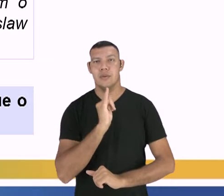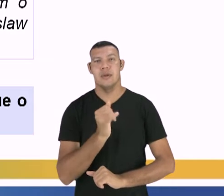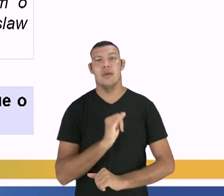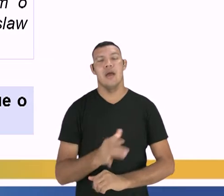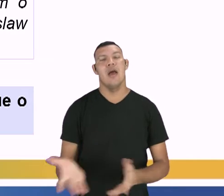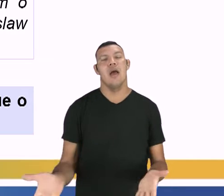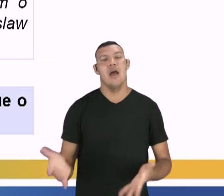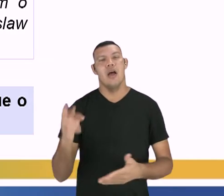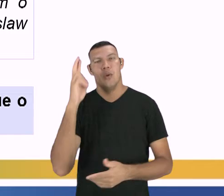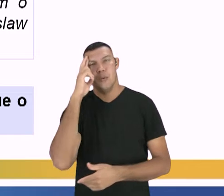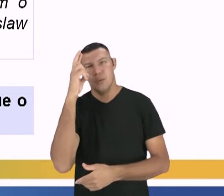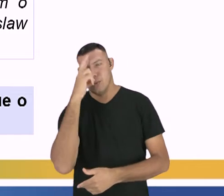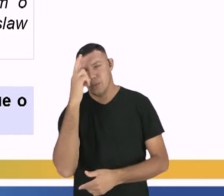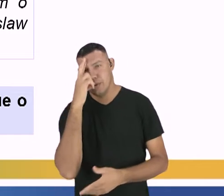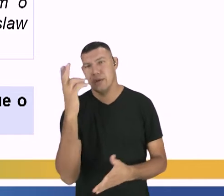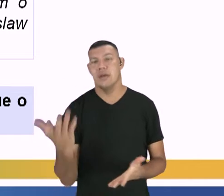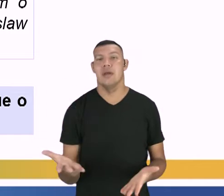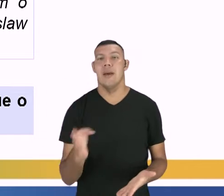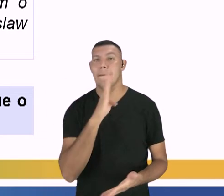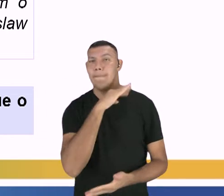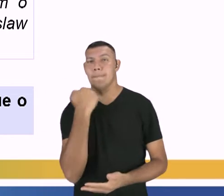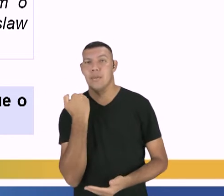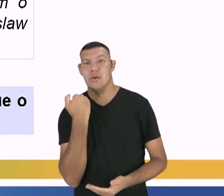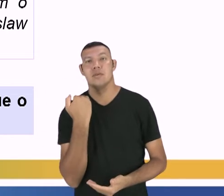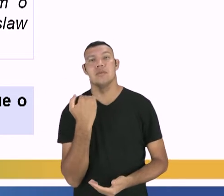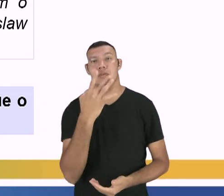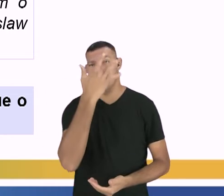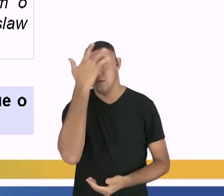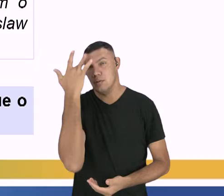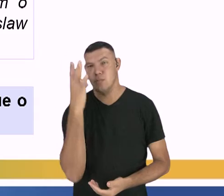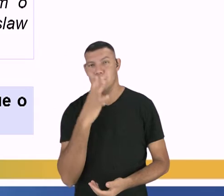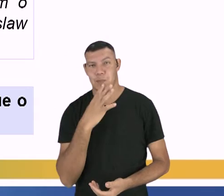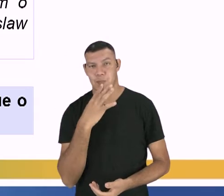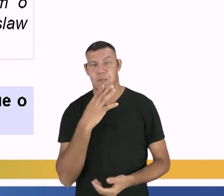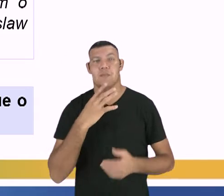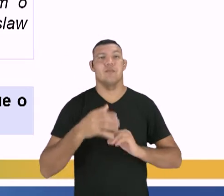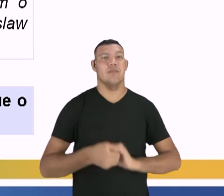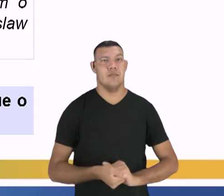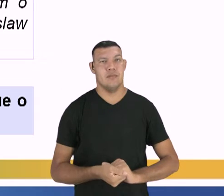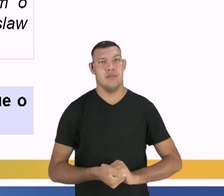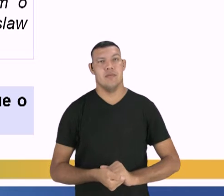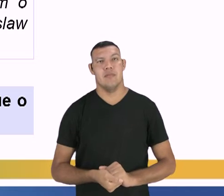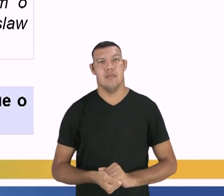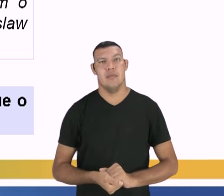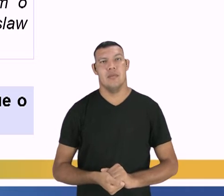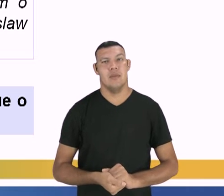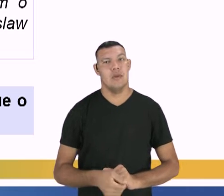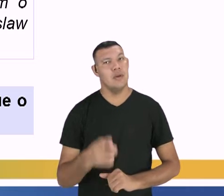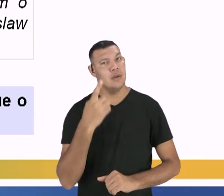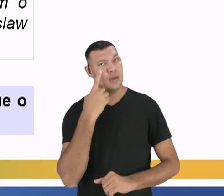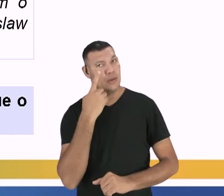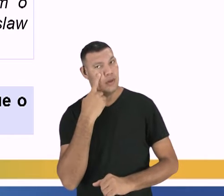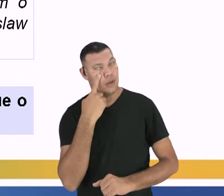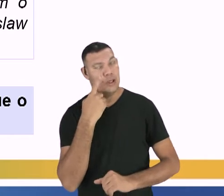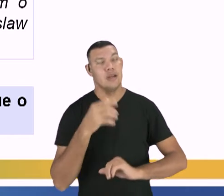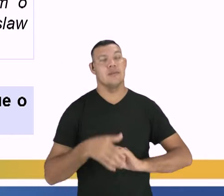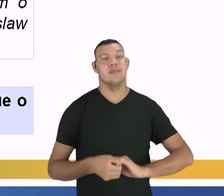história sobre o velório de um conhecido, tá? Então, a gente tem aí